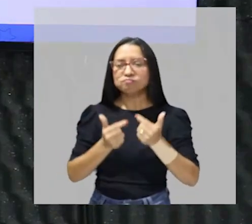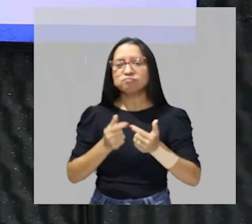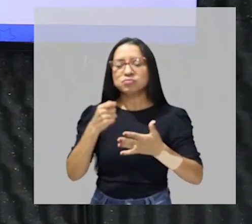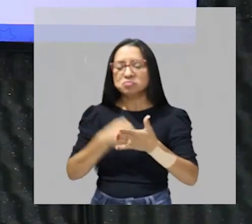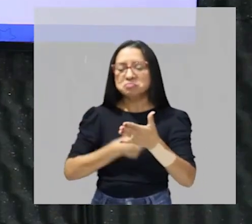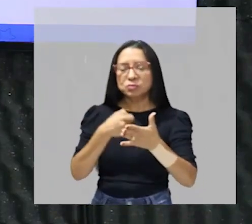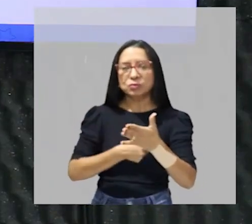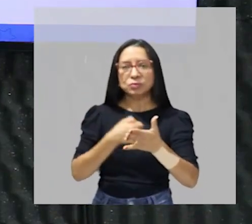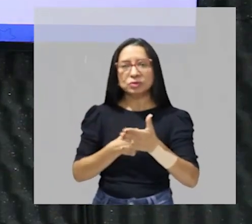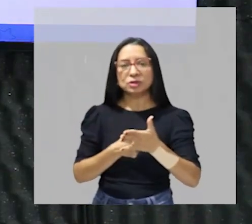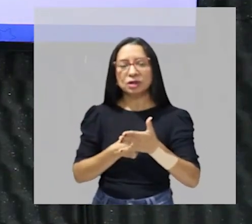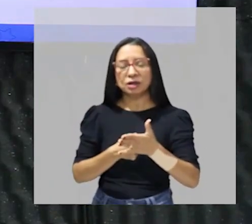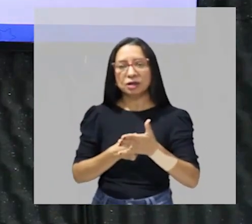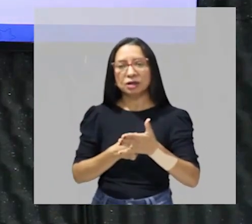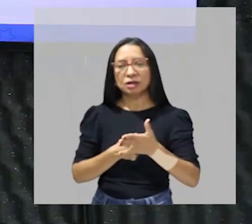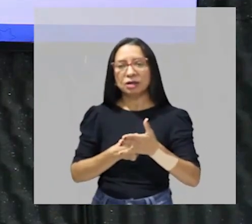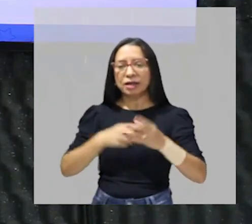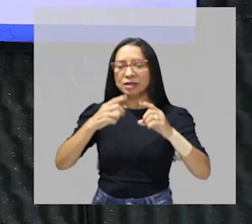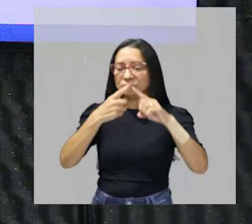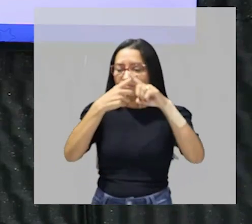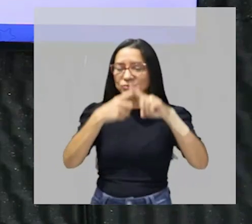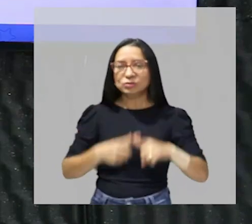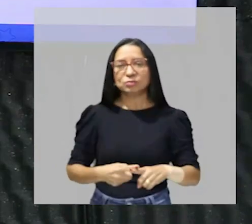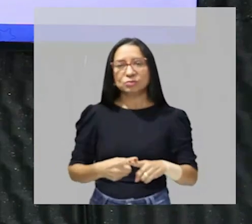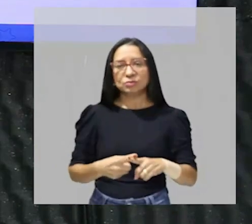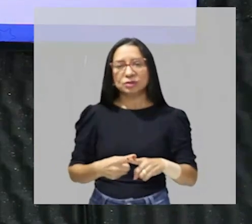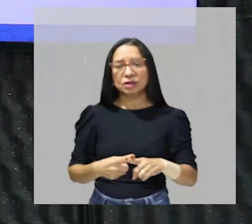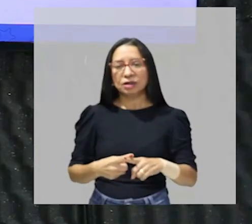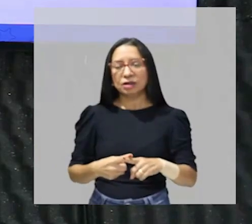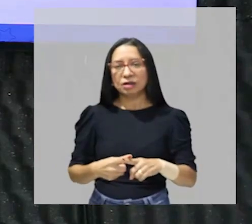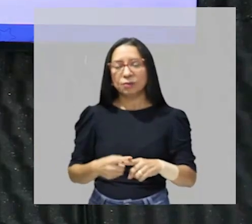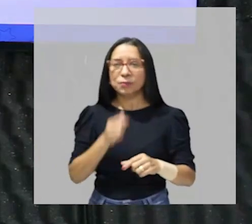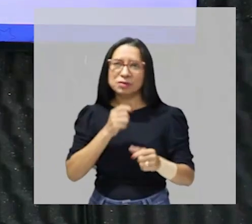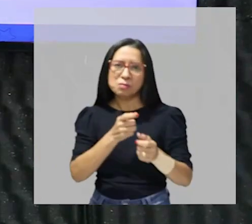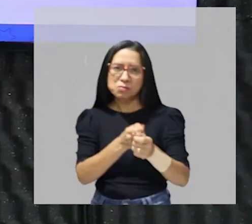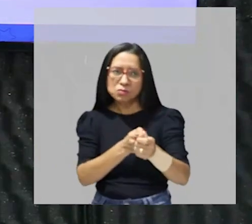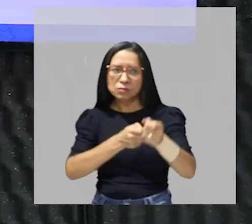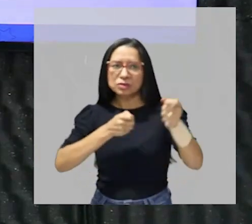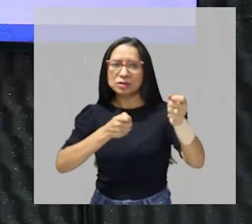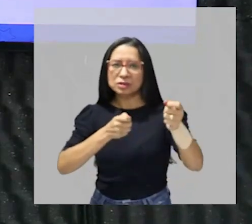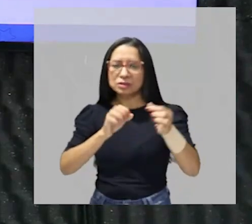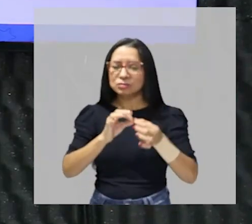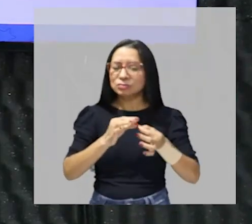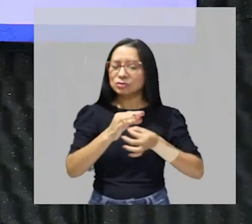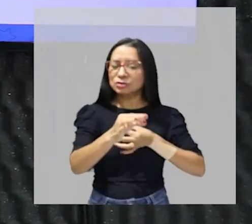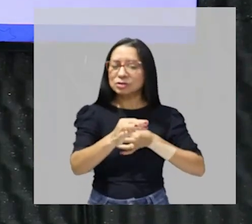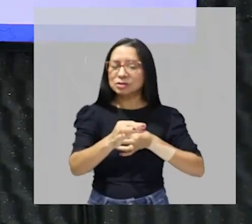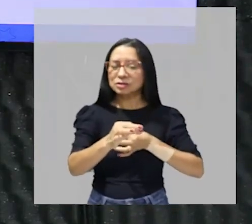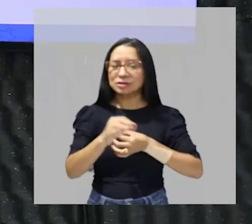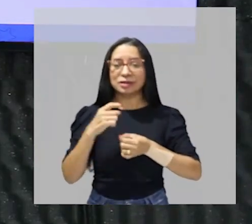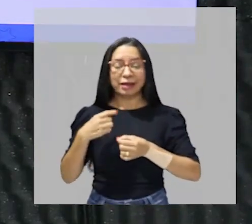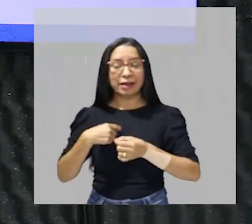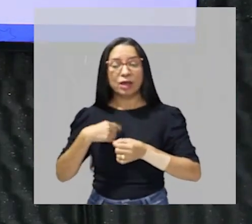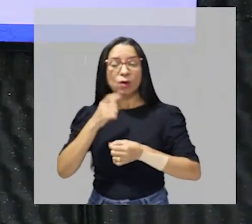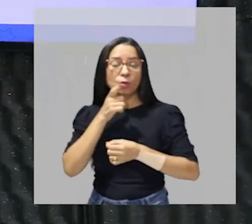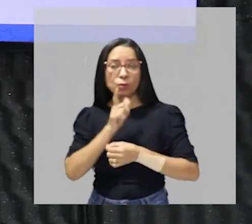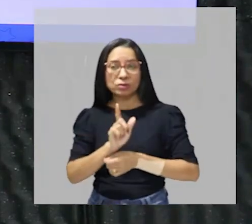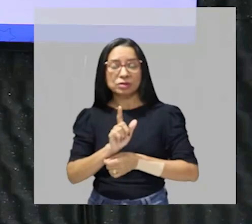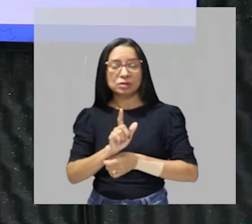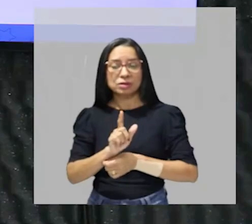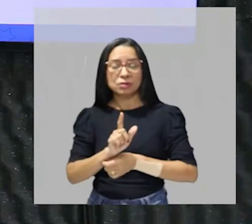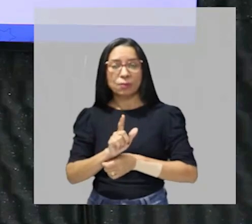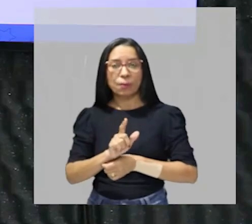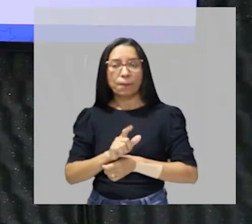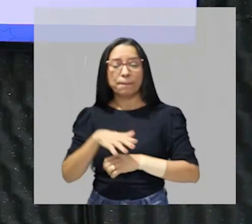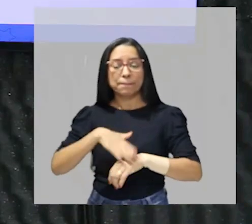a essa distância? Eu jogo mais distante. Aí começa essa disputa. Eu corro? Eu corro mais rápido. Tu corre? Eu corro mais rápido.